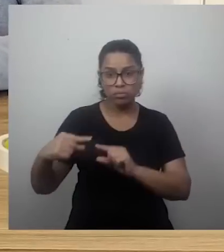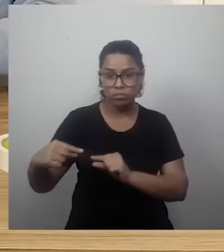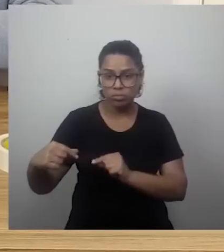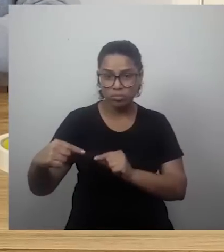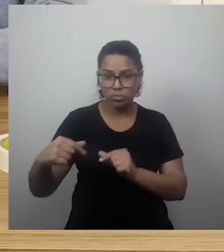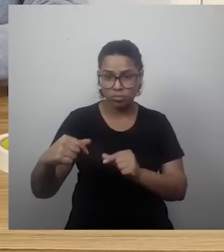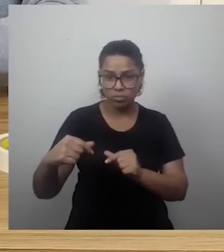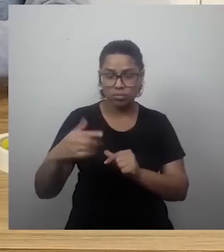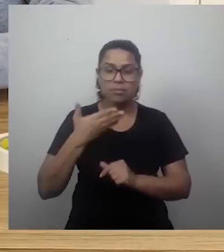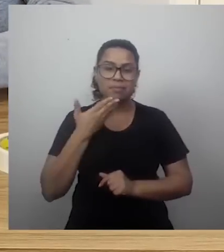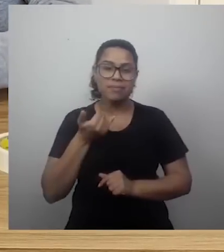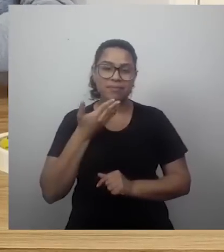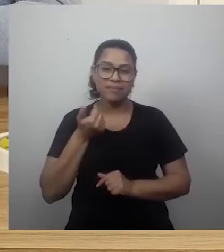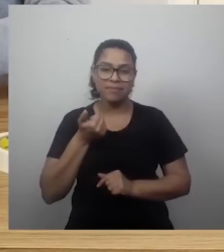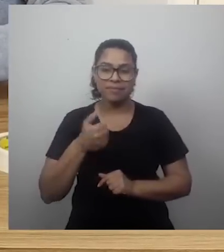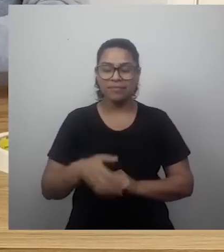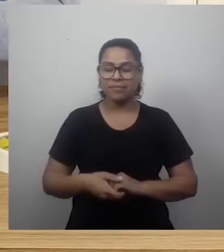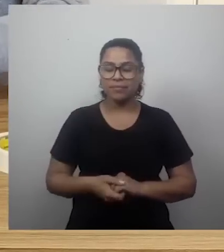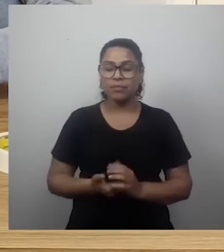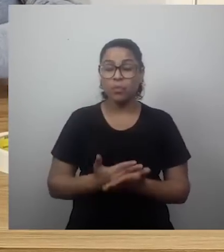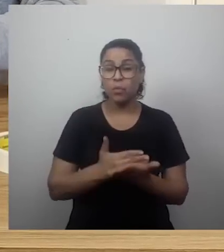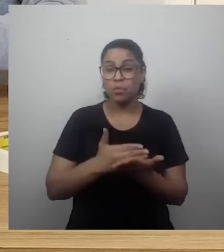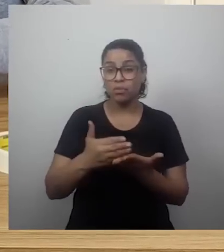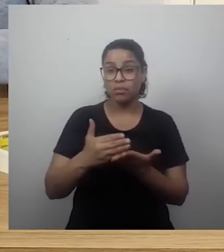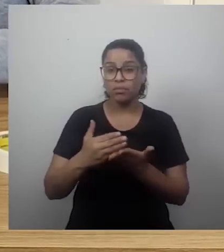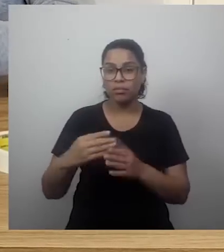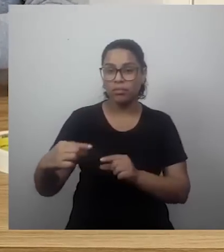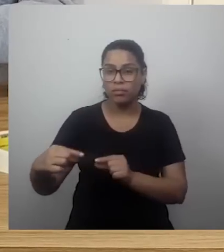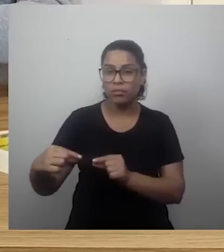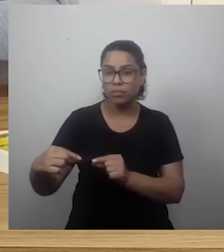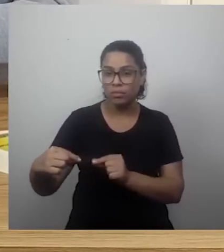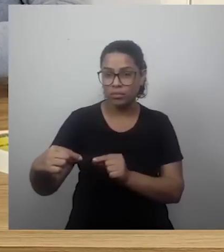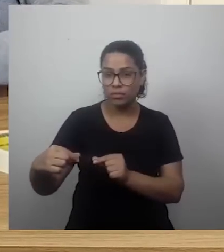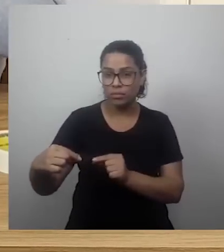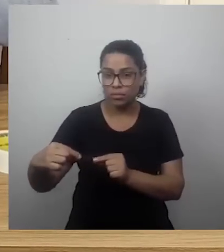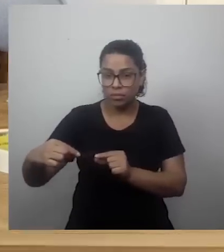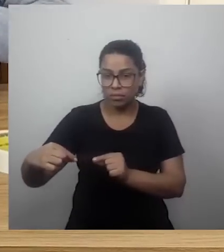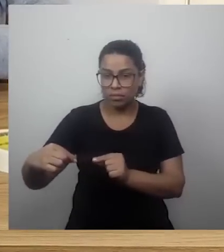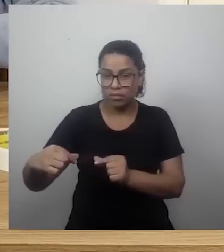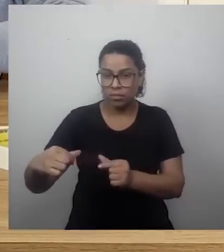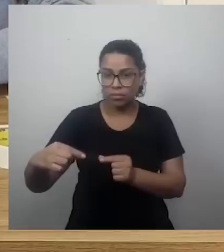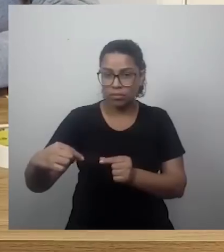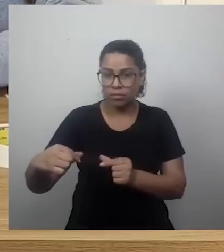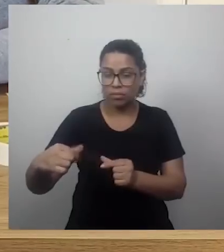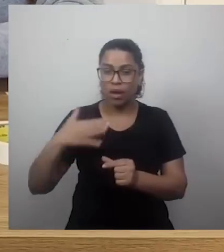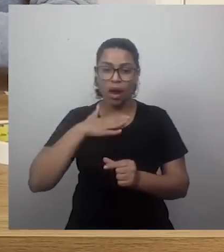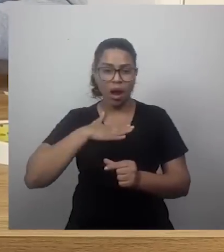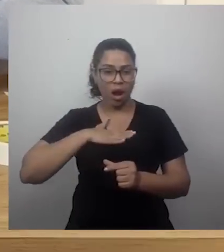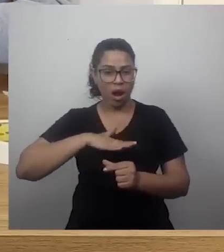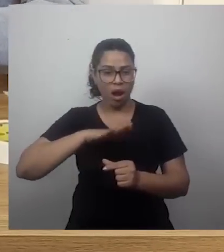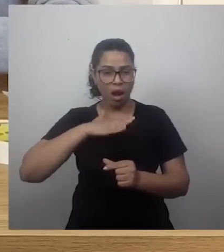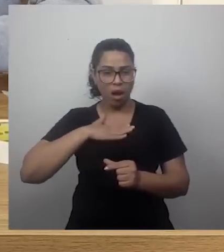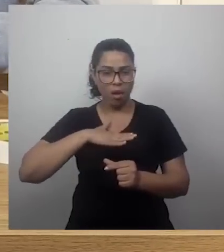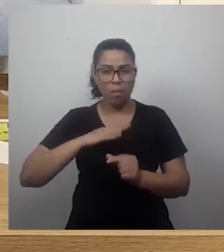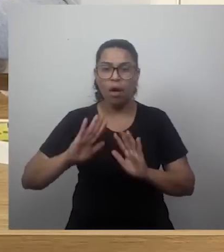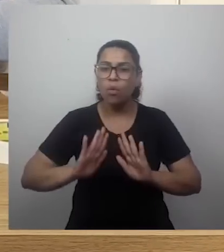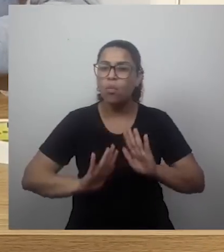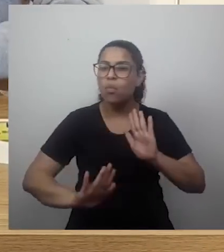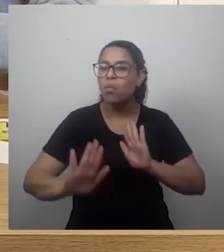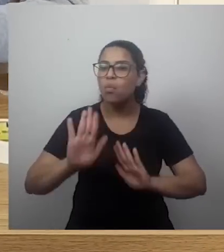de canudo. Comecei a enrolar a partir de uma ponta, com bastante calma e